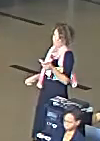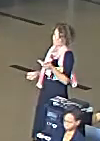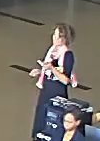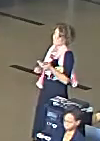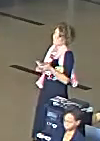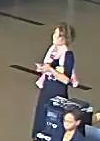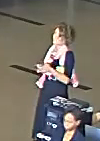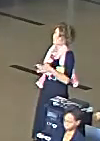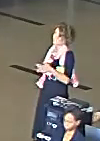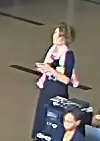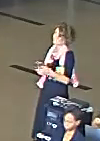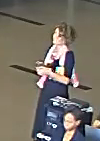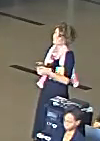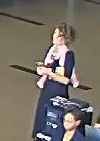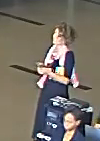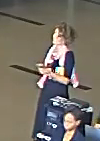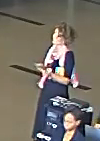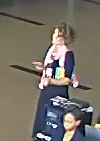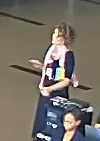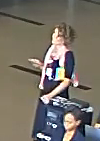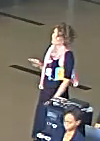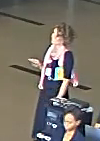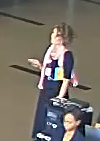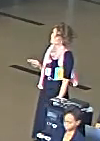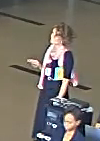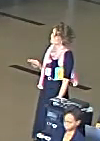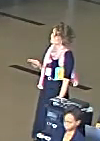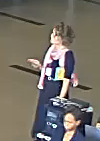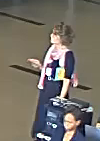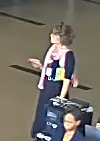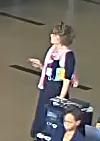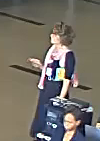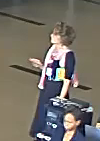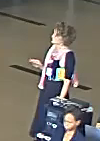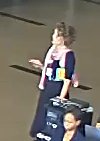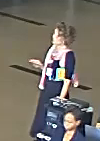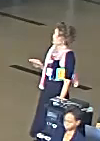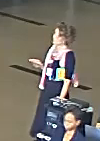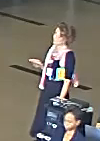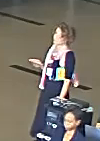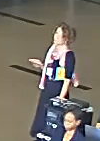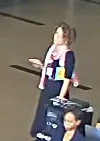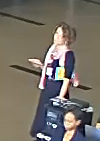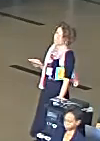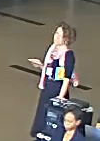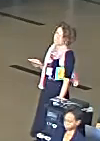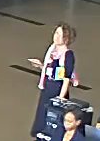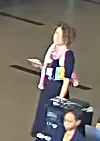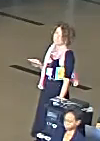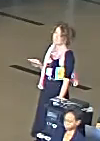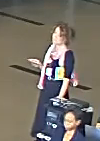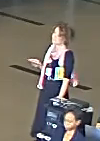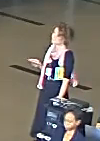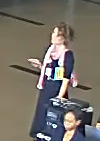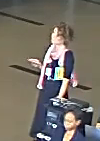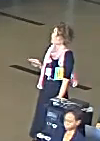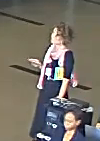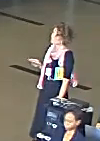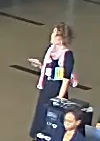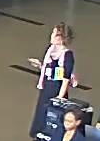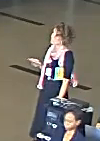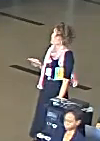esse momento agora foi muita luta para chegarmos aonde chegamos mas a questão da acessibilidade como está se